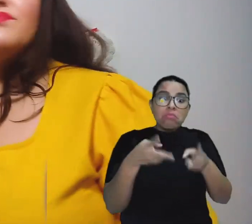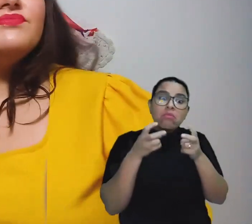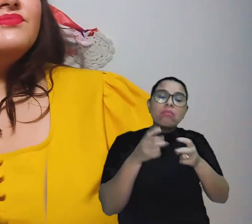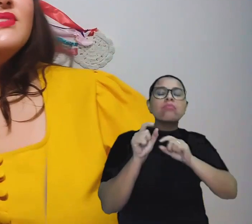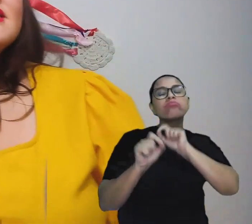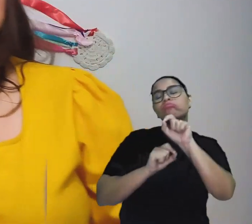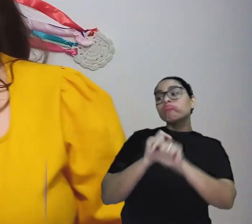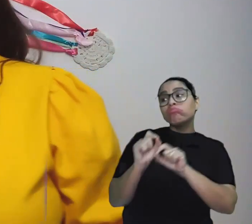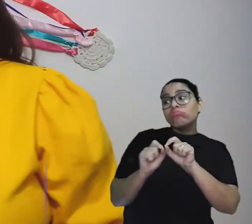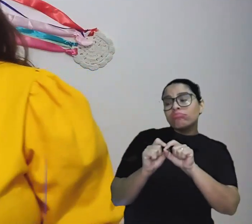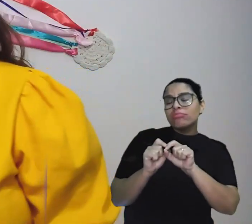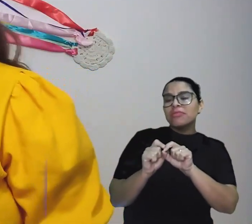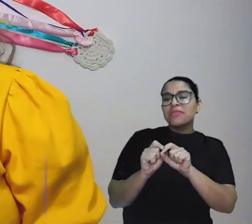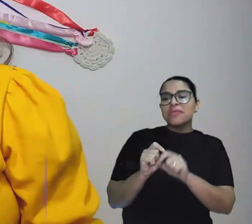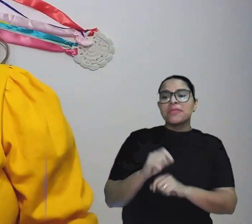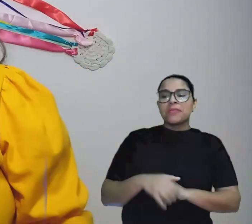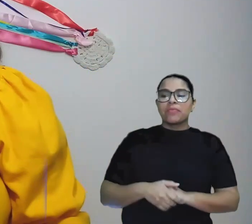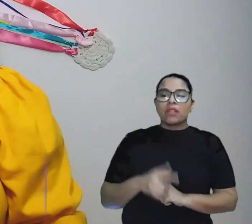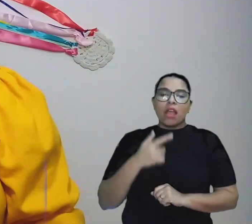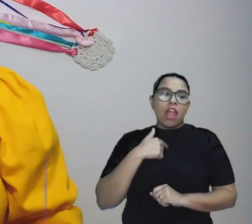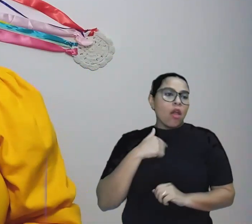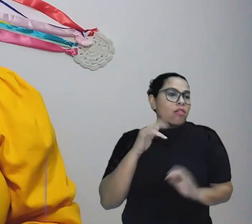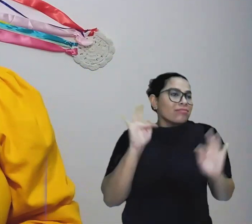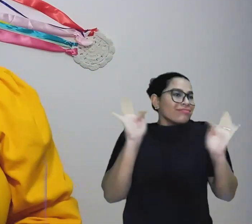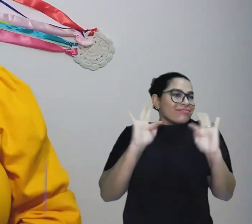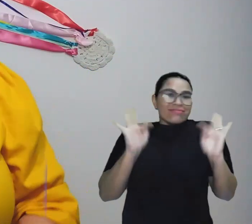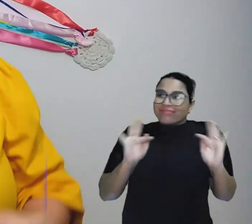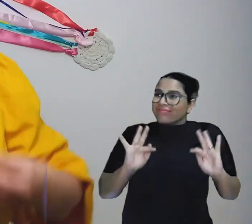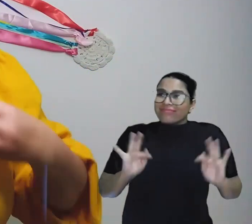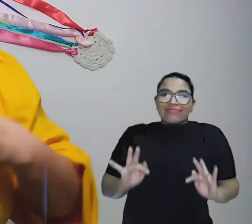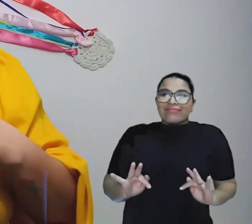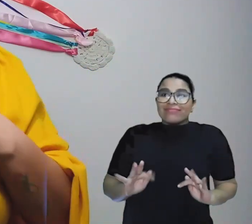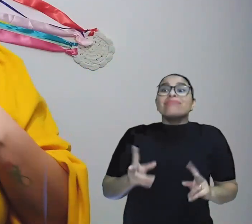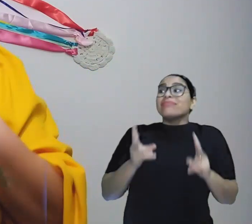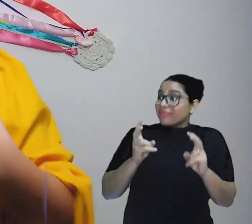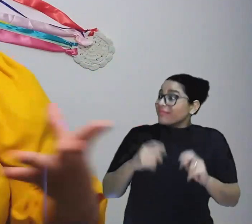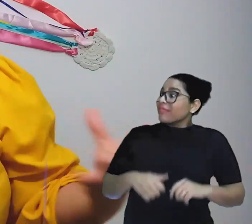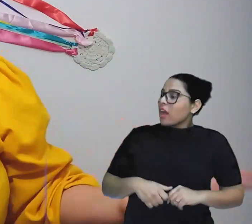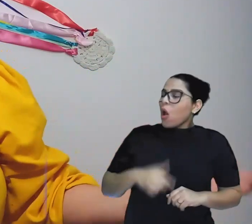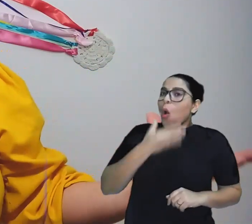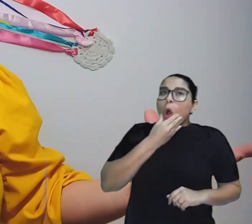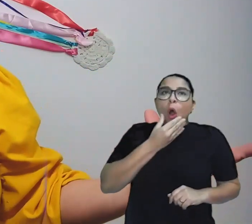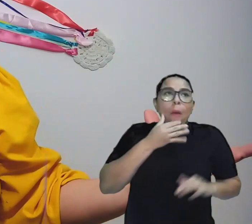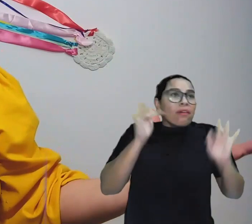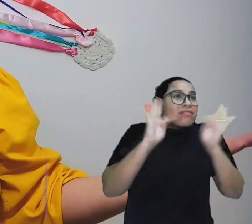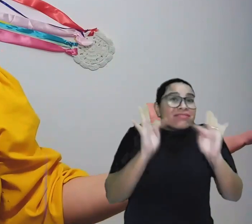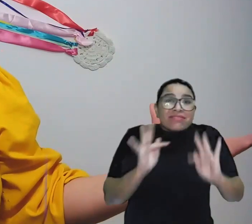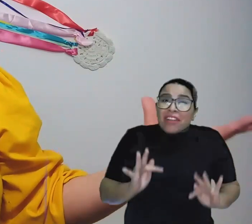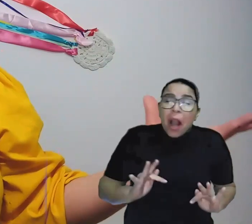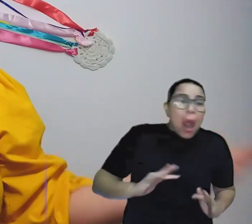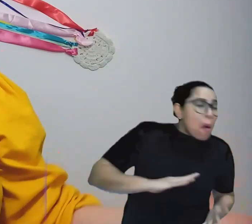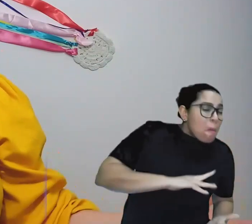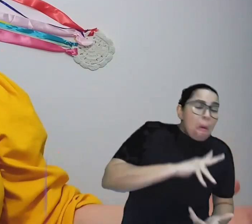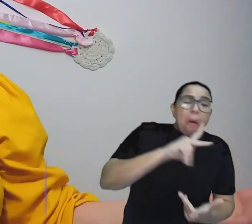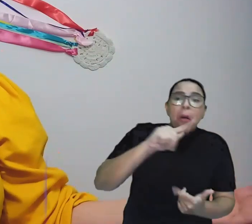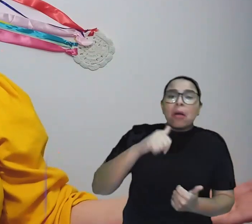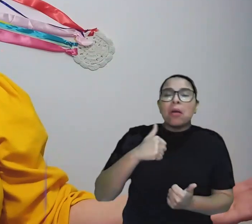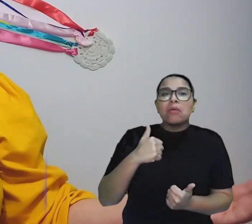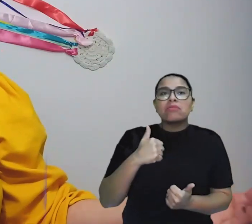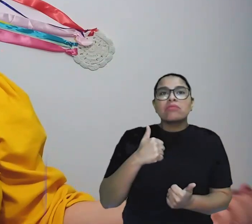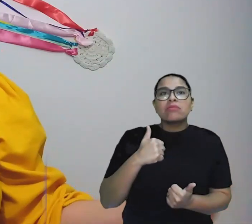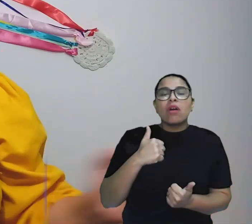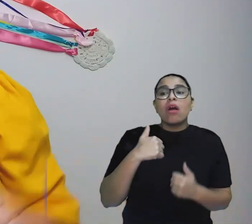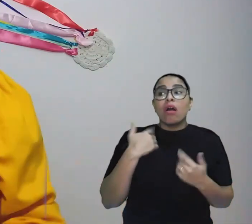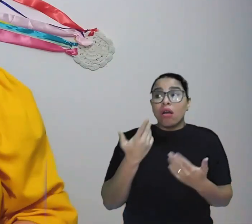perceber o quanto eu era feliz. Eu era o homem mais feliz do mundo enquanto eu estava apaixonado